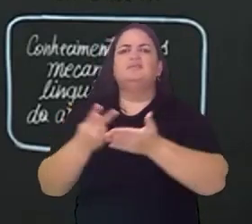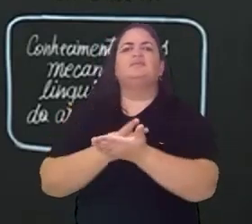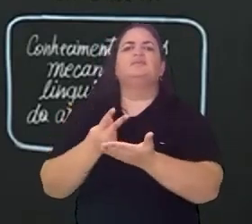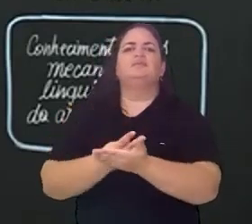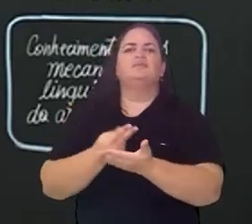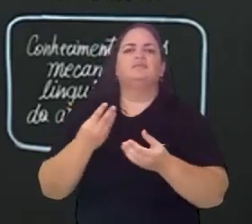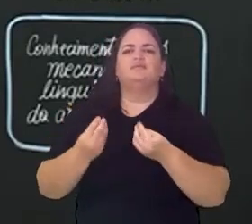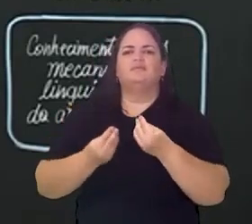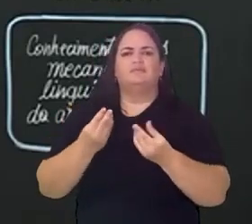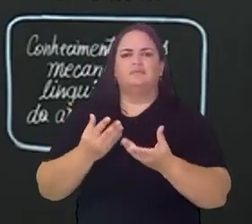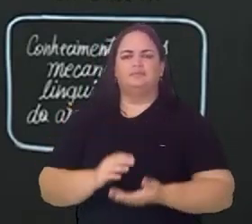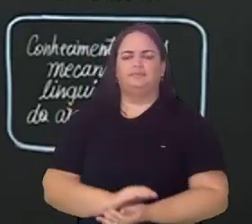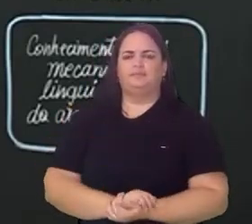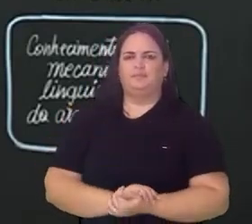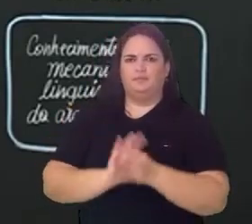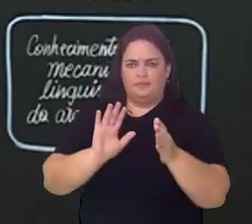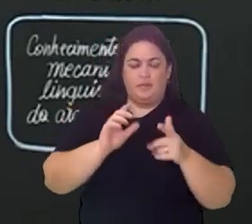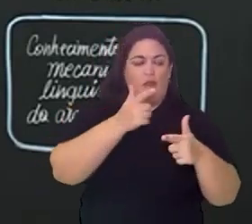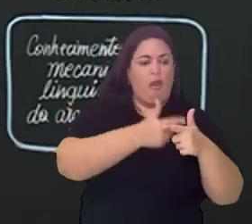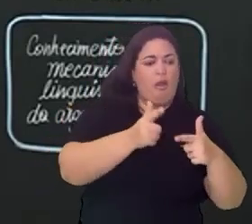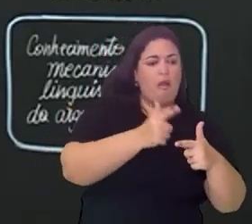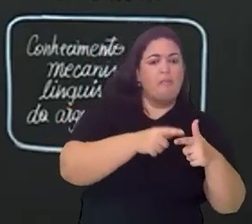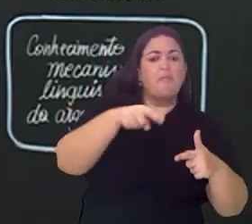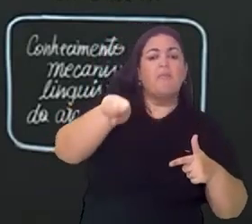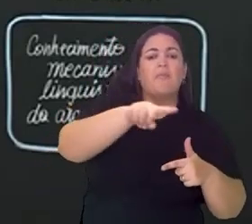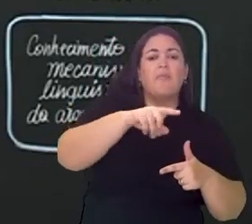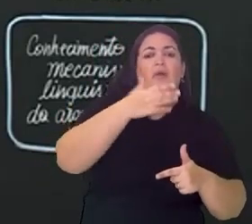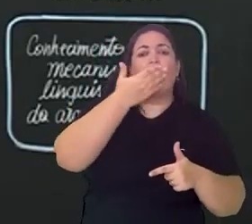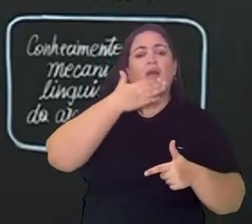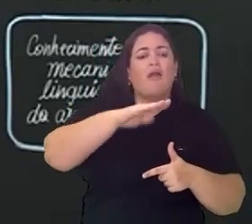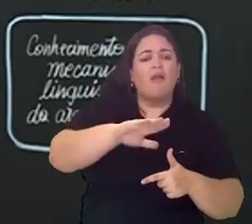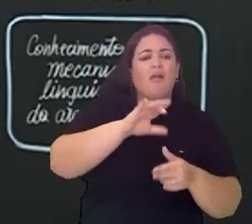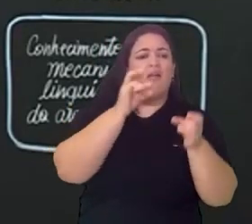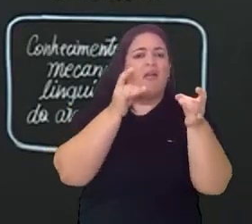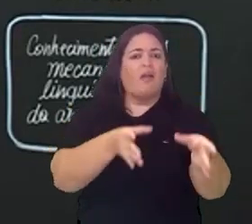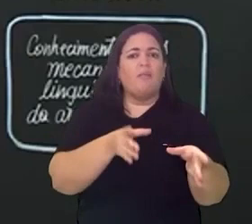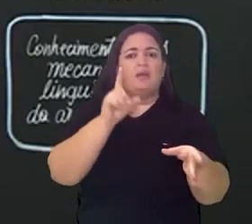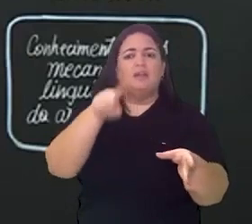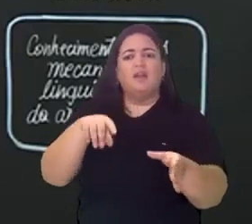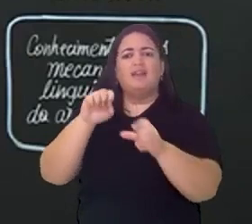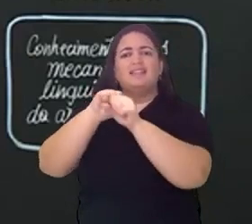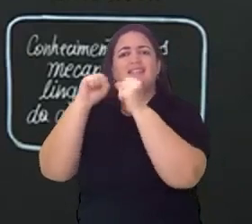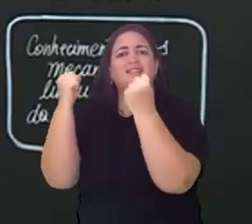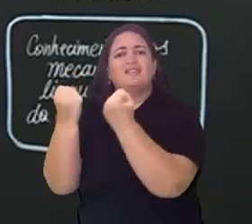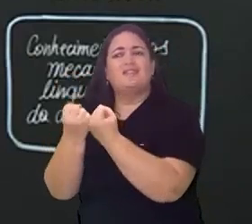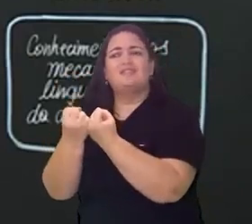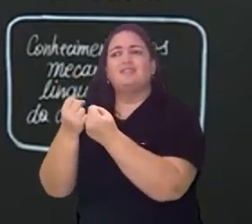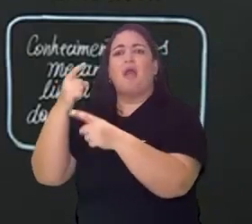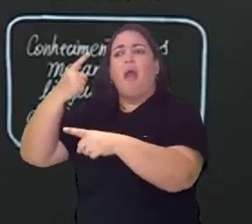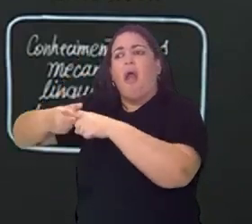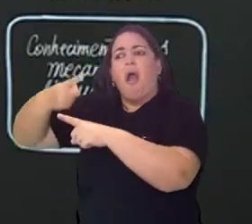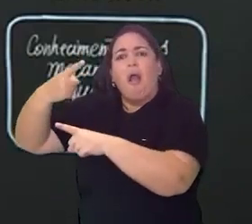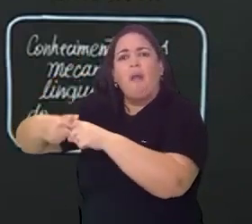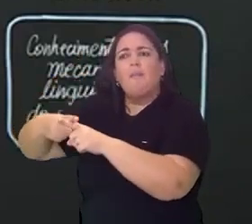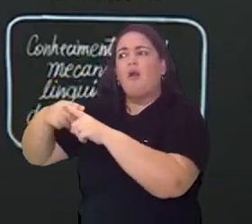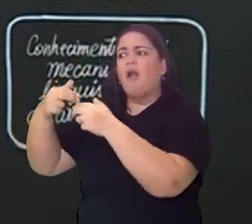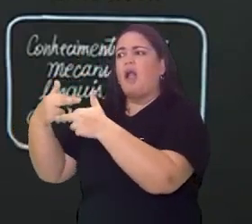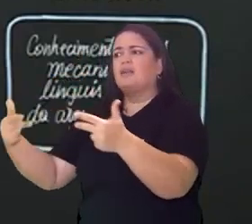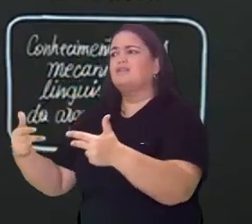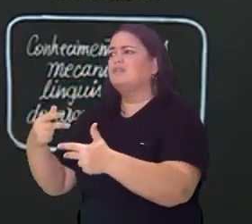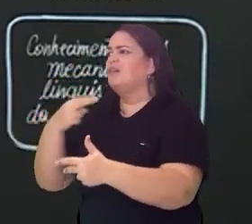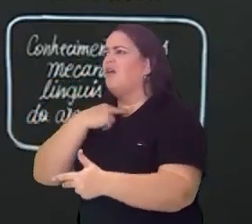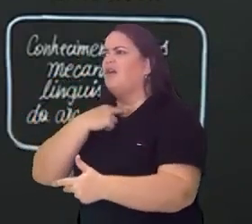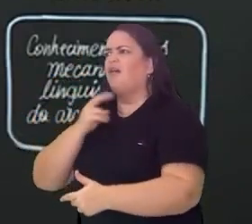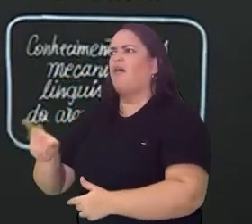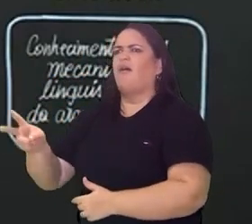legal. O problema dos menores abandonados é social porque as coisas não podem continuar